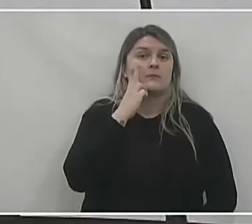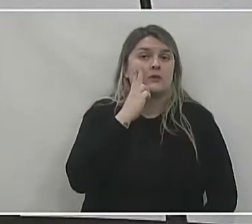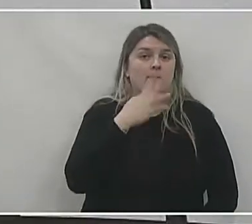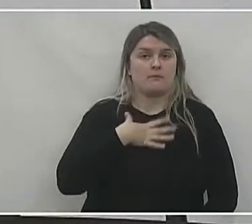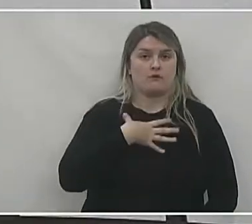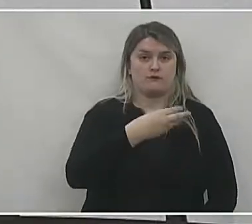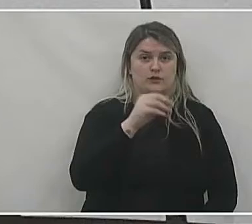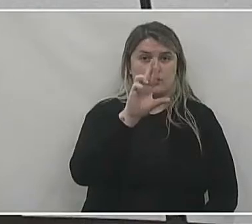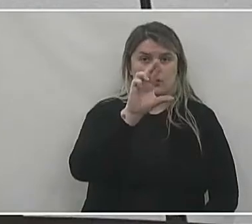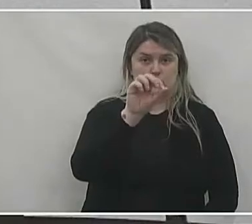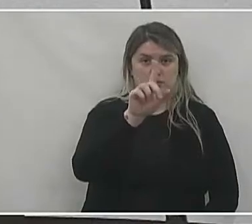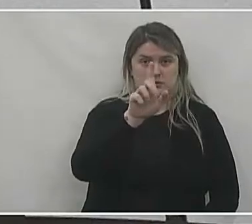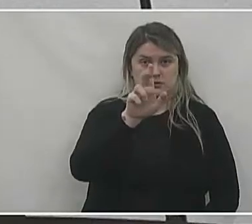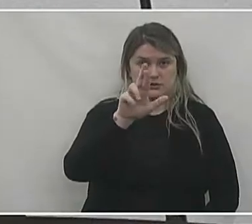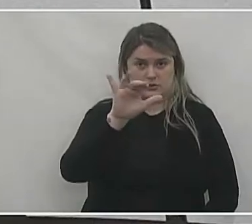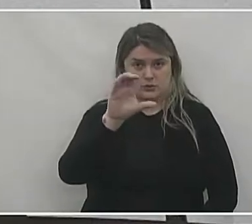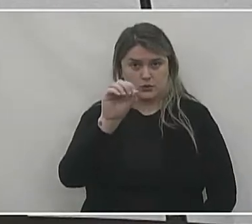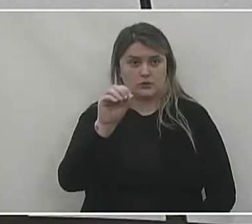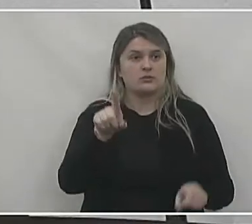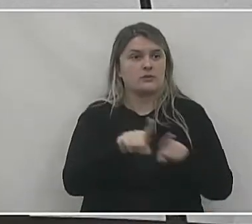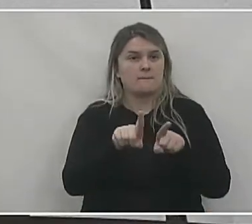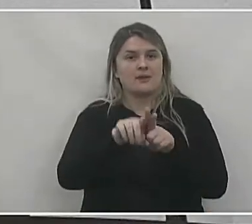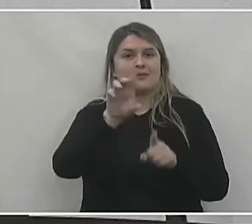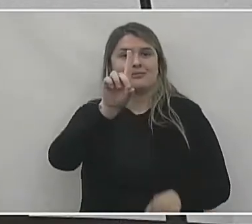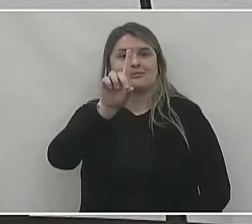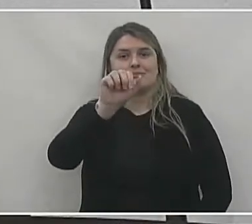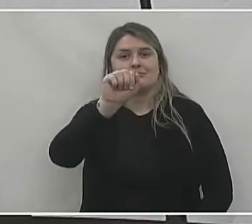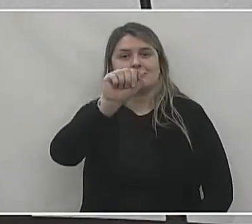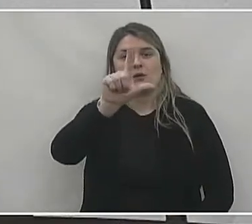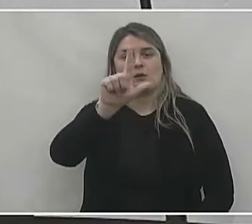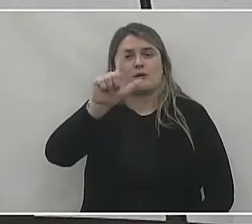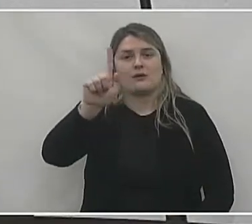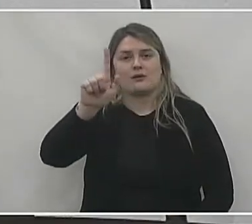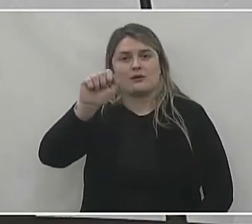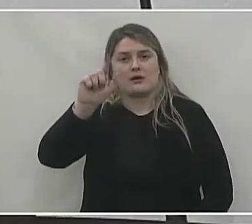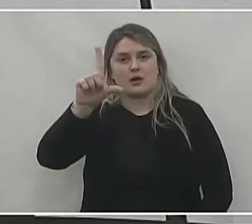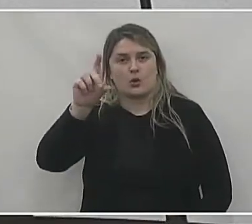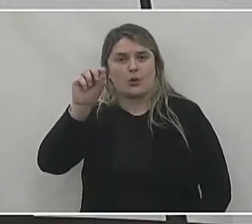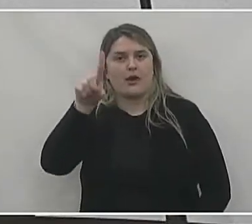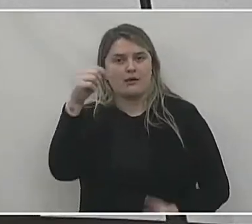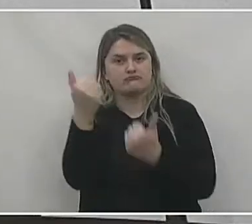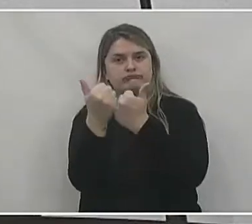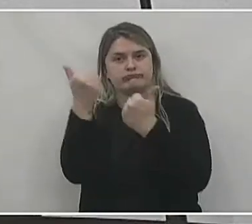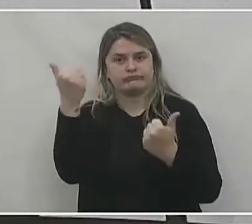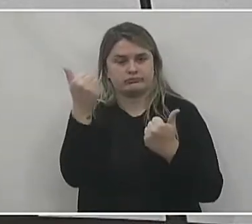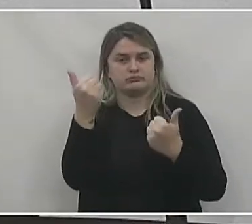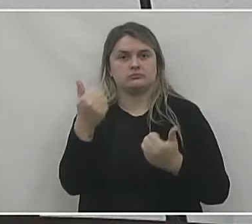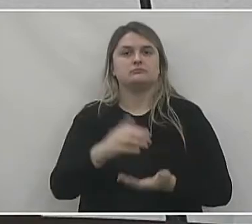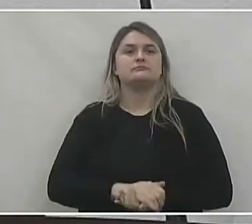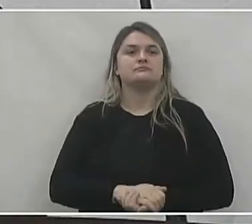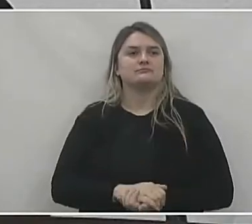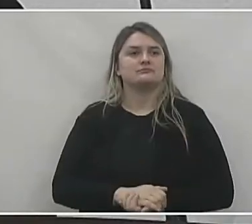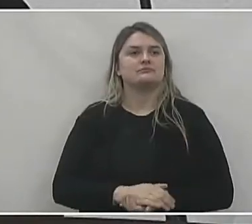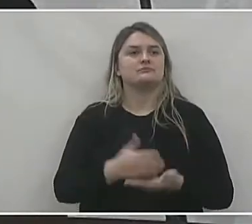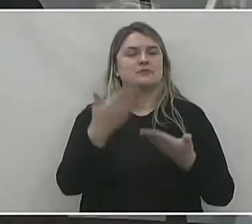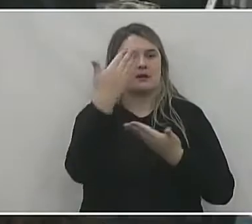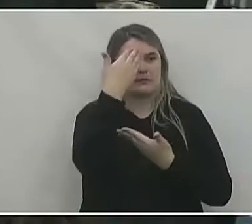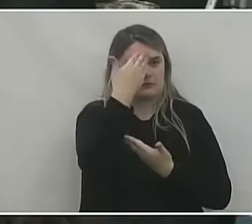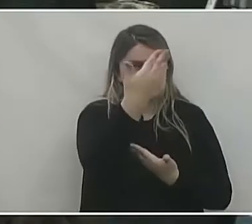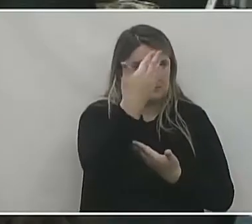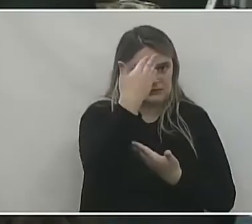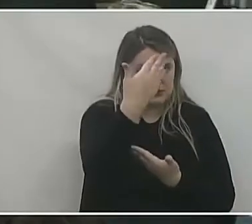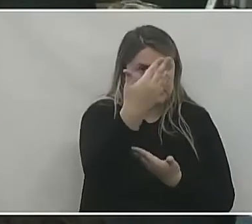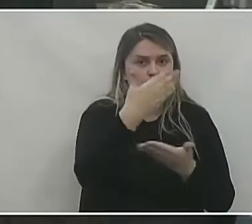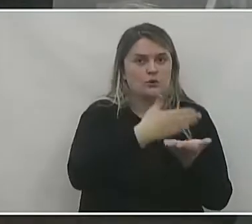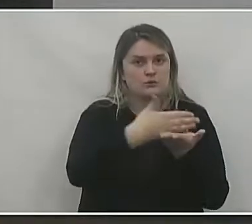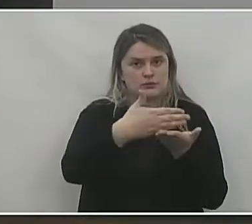meu filho, e com o Dalgalo, que é o vice-prefeito lá que me acompanha. Fizemos os agradecimentos já